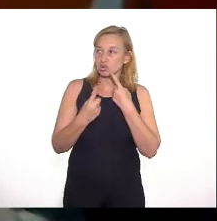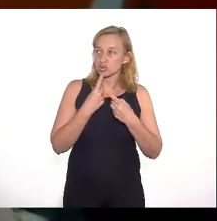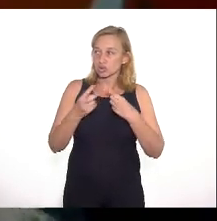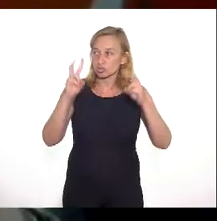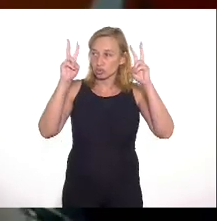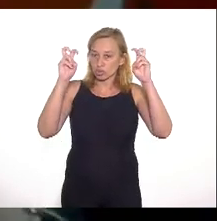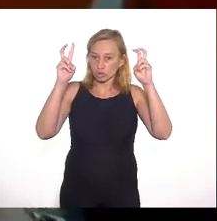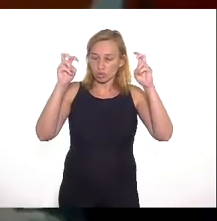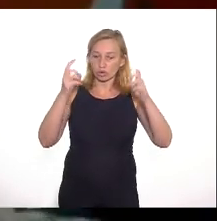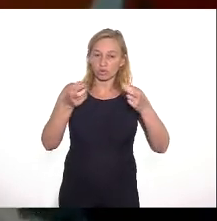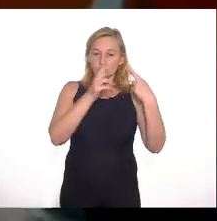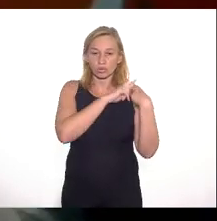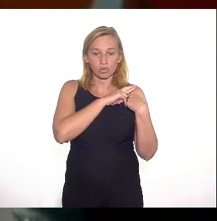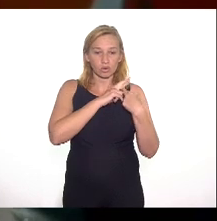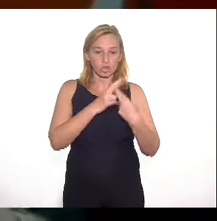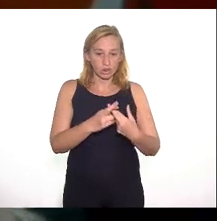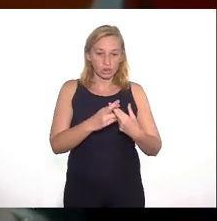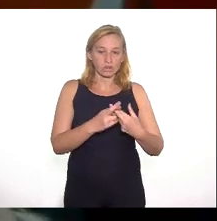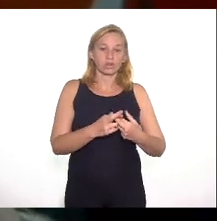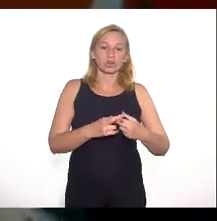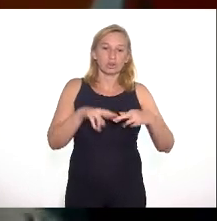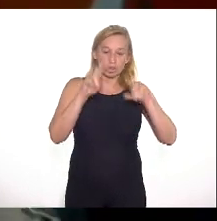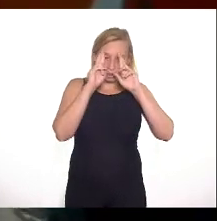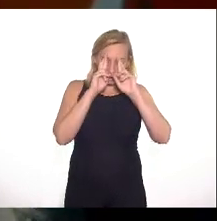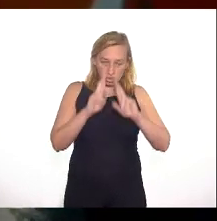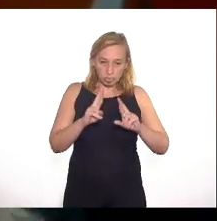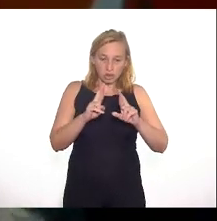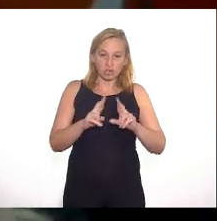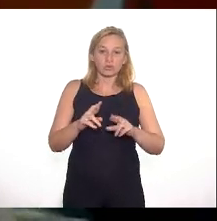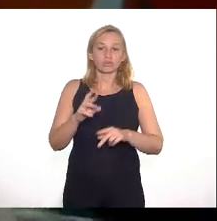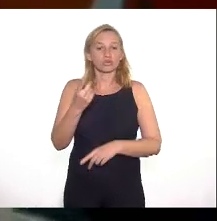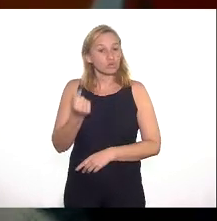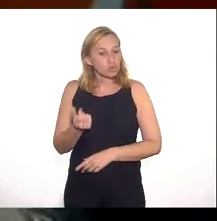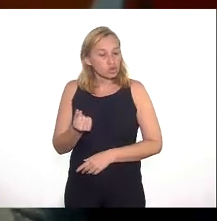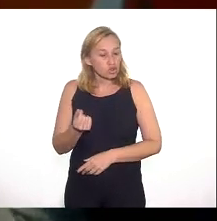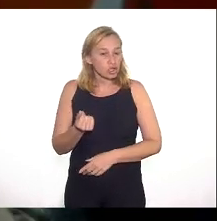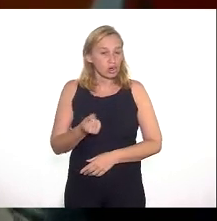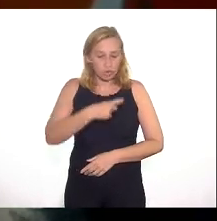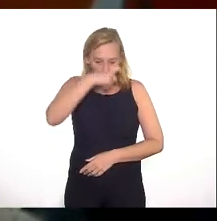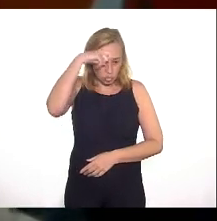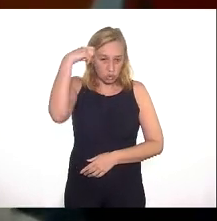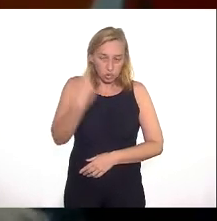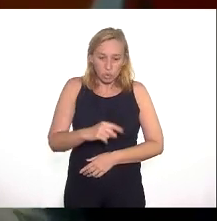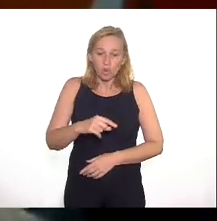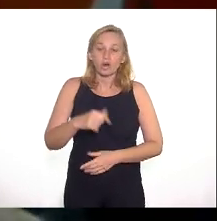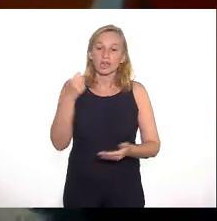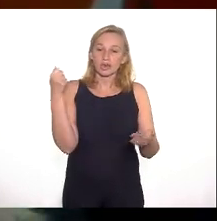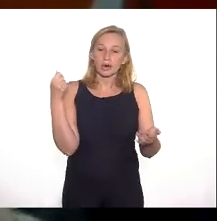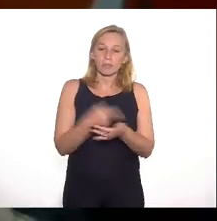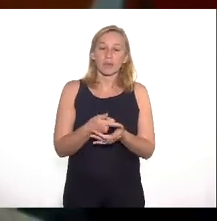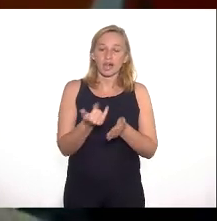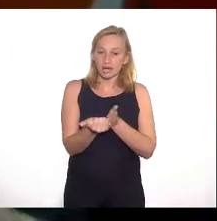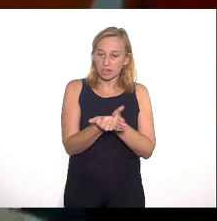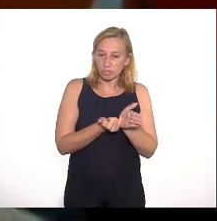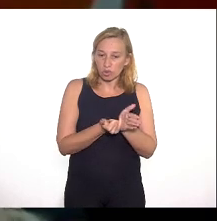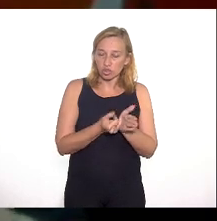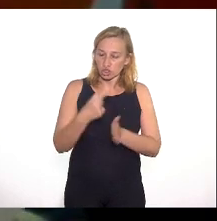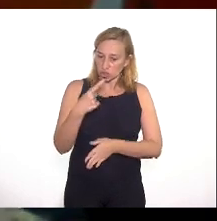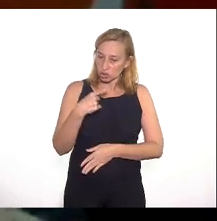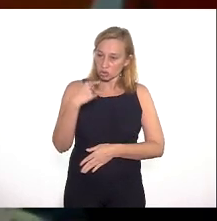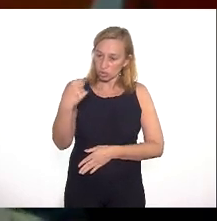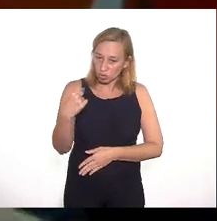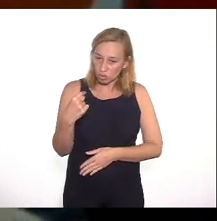esse assunto com respeito do dinheiro, né, do suor do pagador de impostos, daqueles que nos elegeram